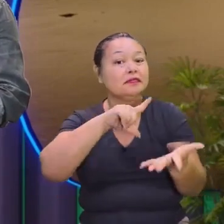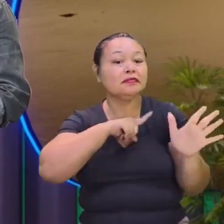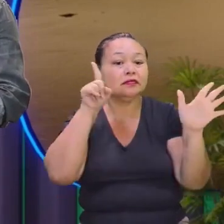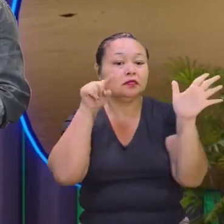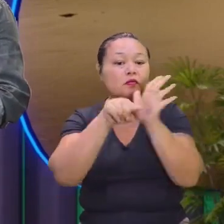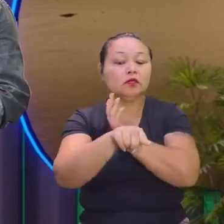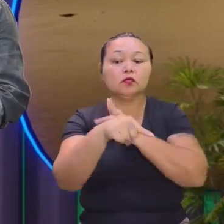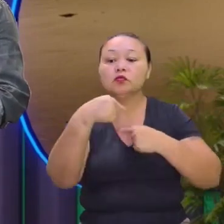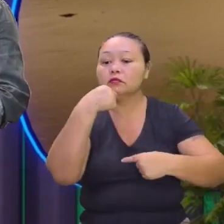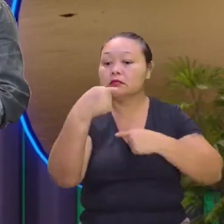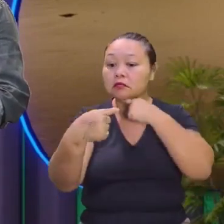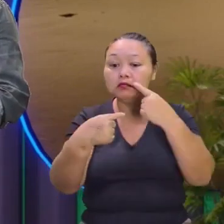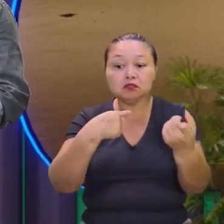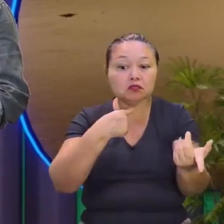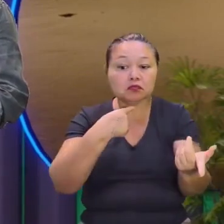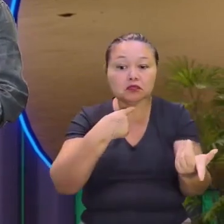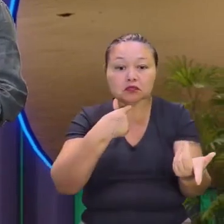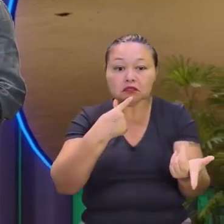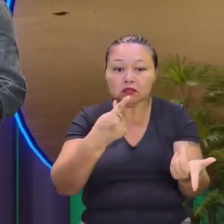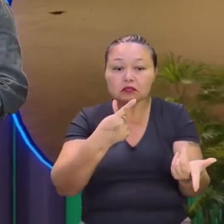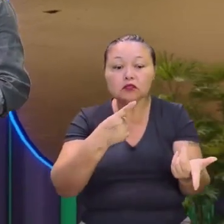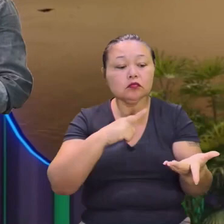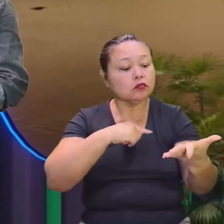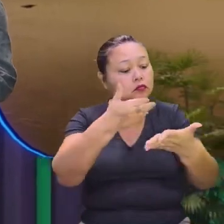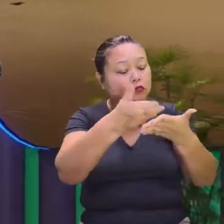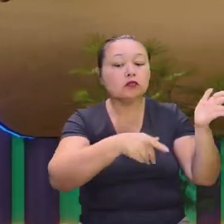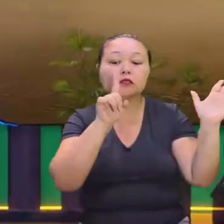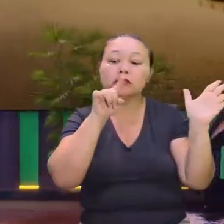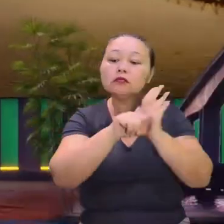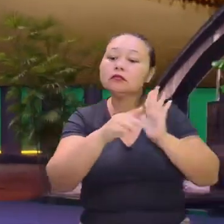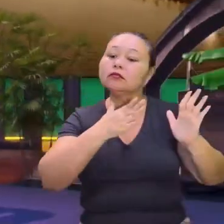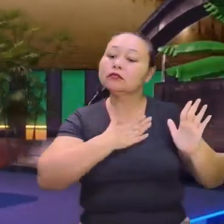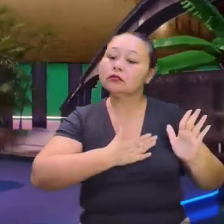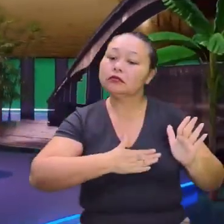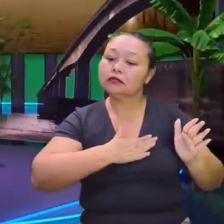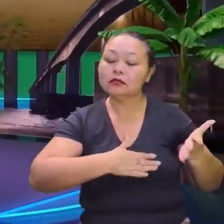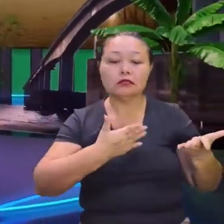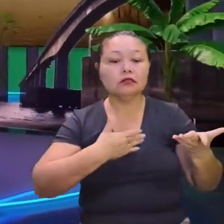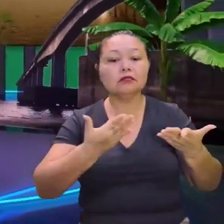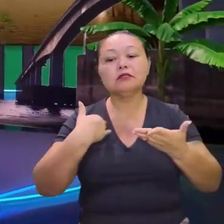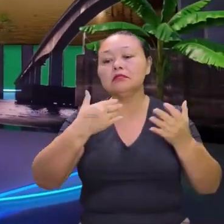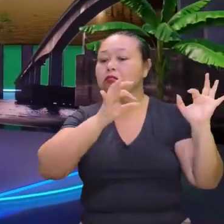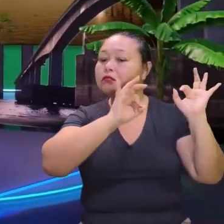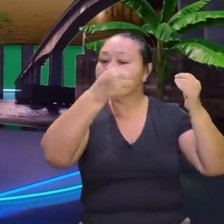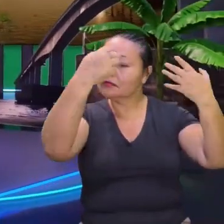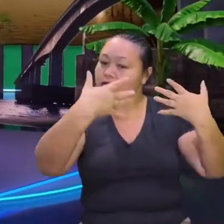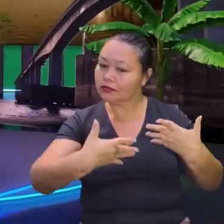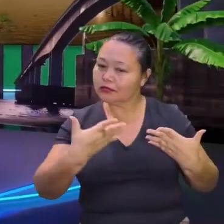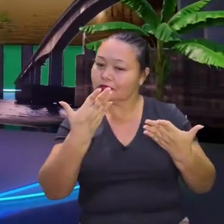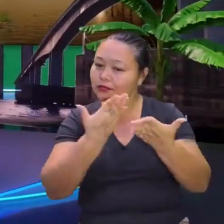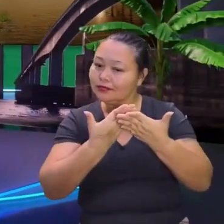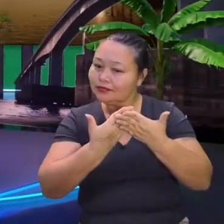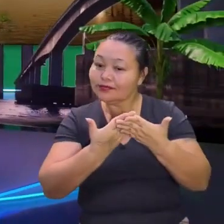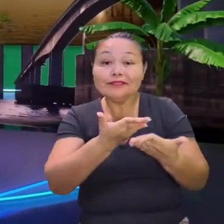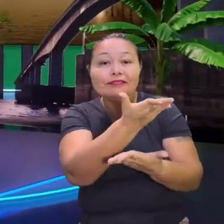que nessa questão eles não tiveram dificuldade, porque estava uma questão tranquila, com partes lá da nossa explicação da aula.